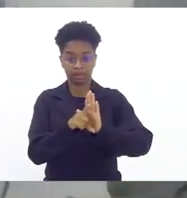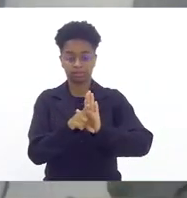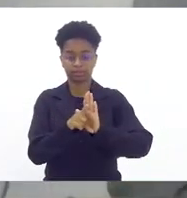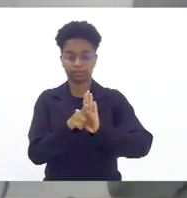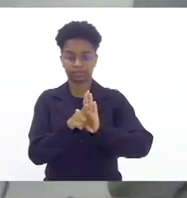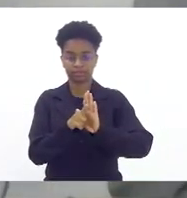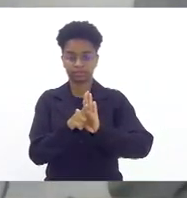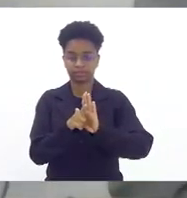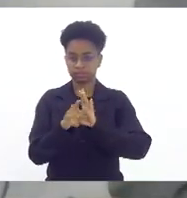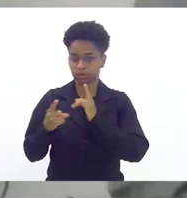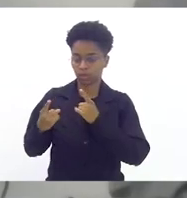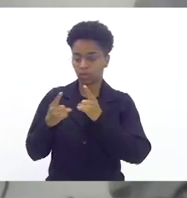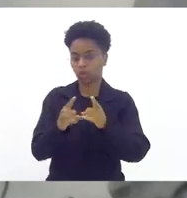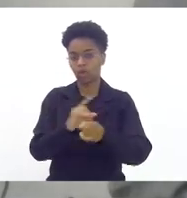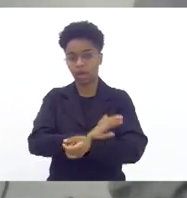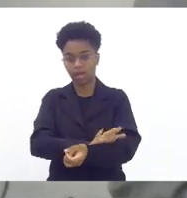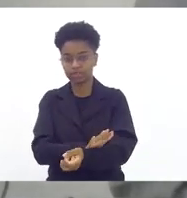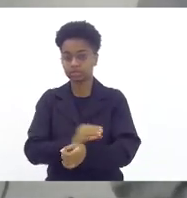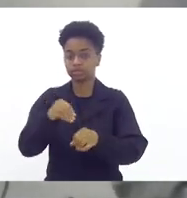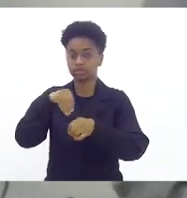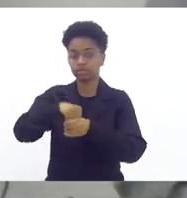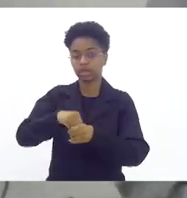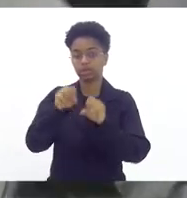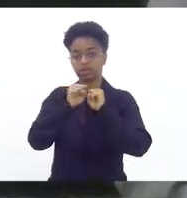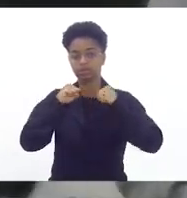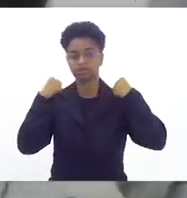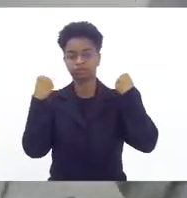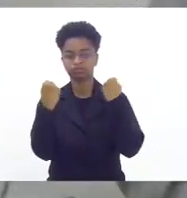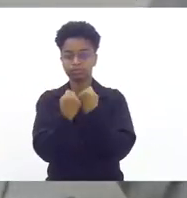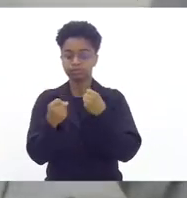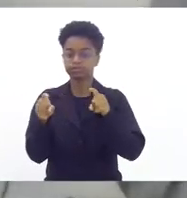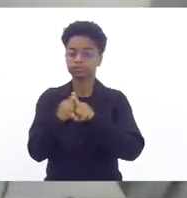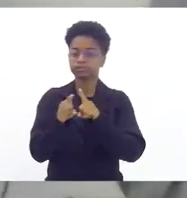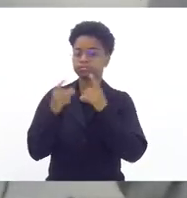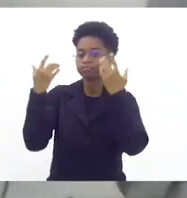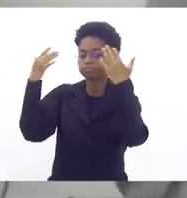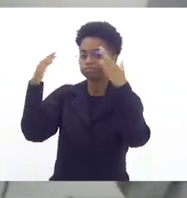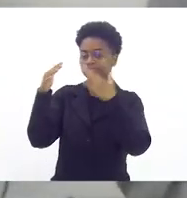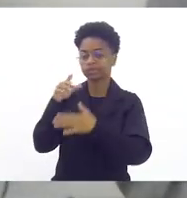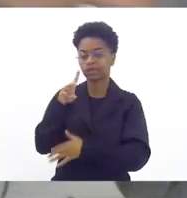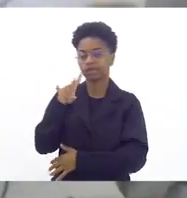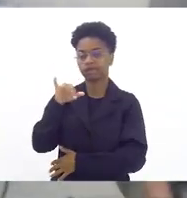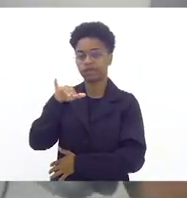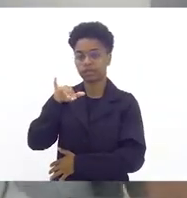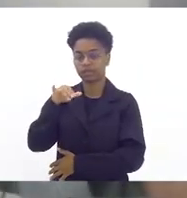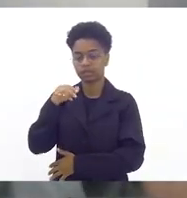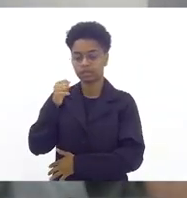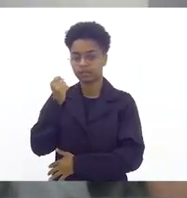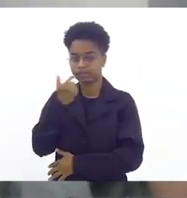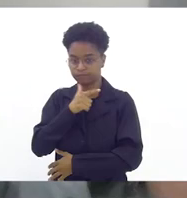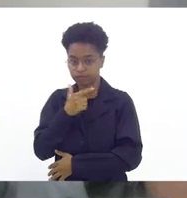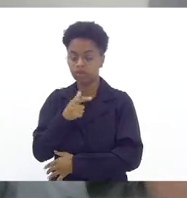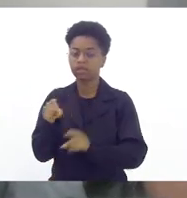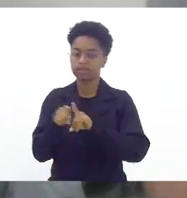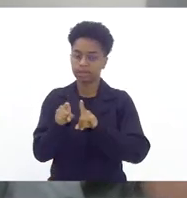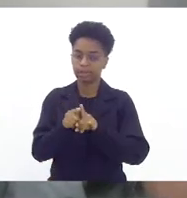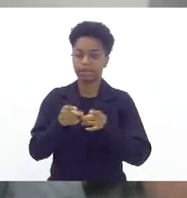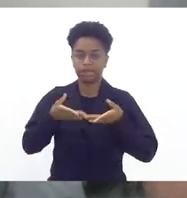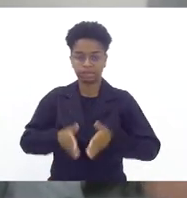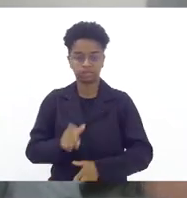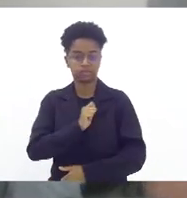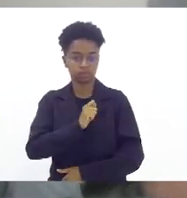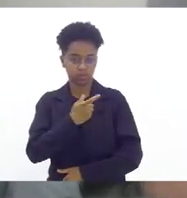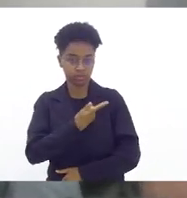combate o racismo nos estádios e saudou o nosso Vini Júnior, também de São Gonçalo, e que foi